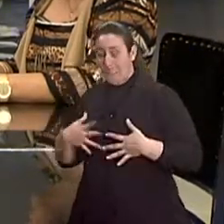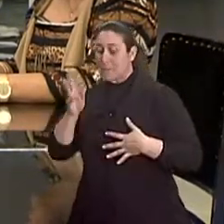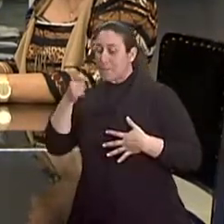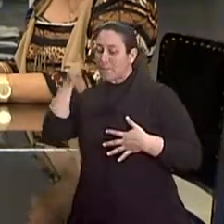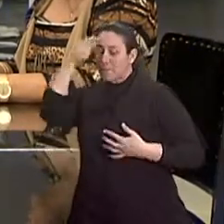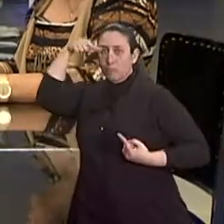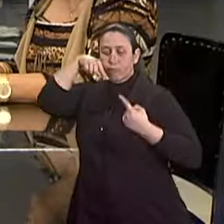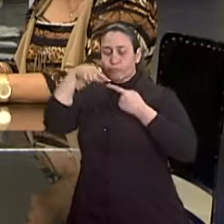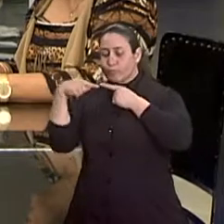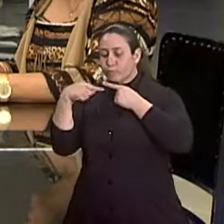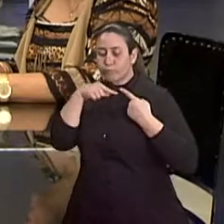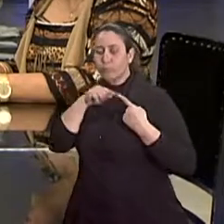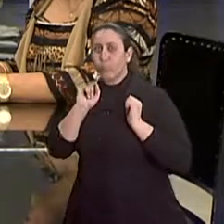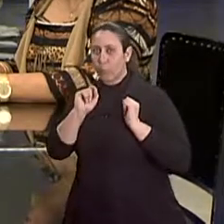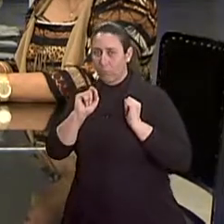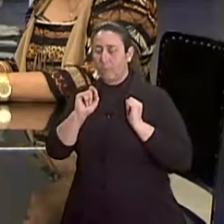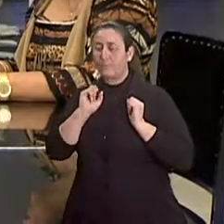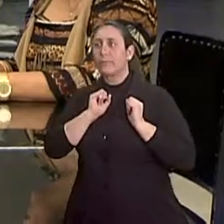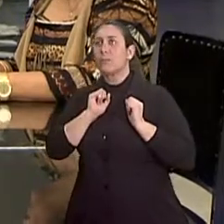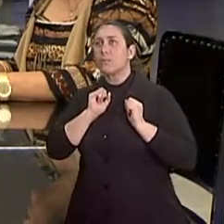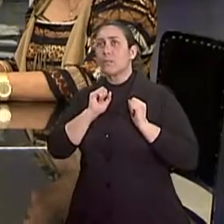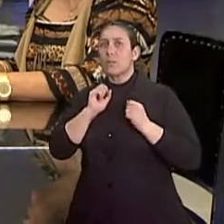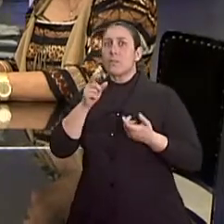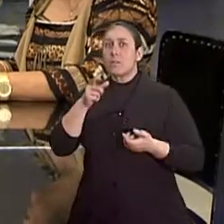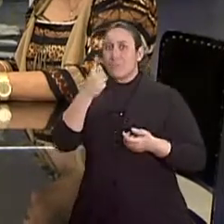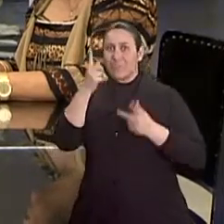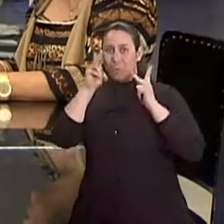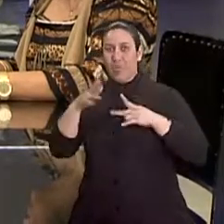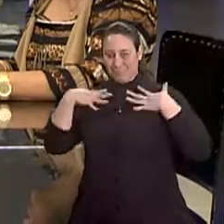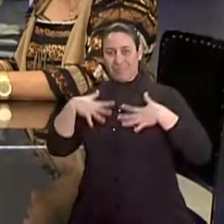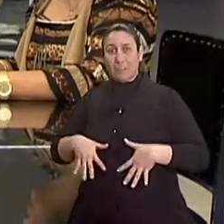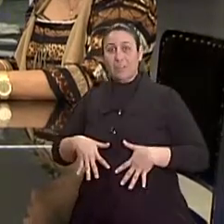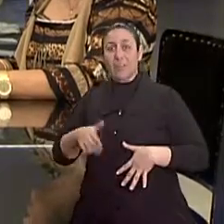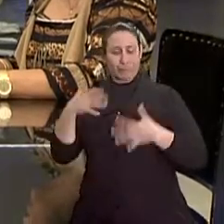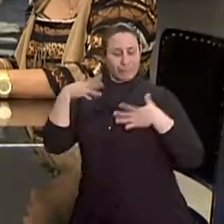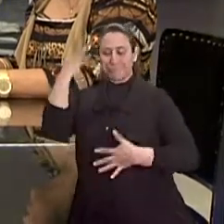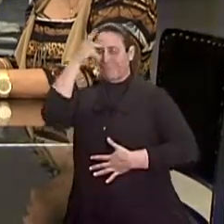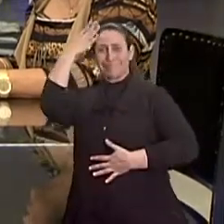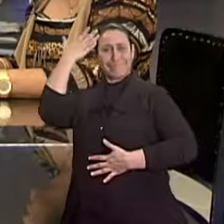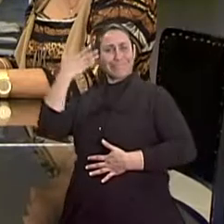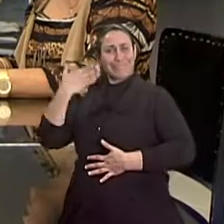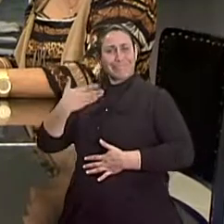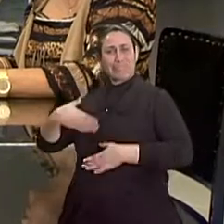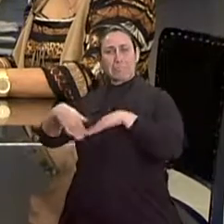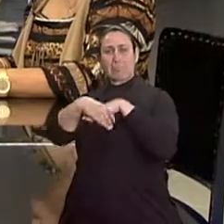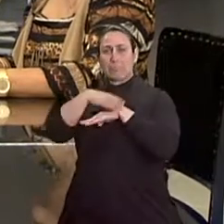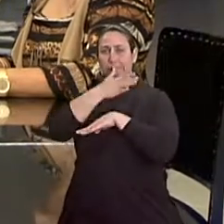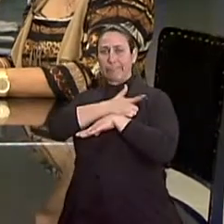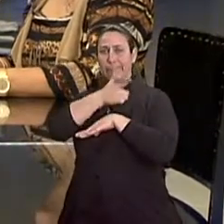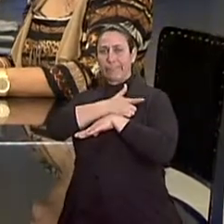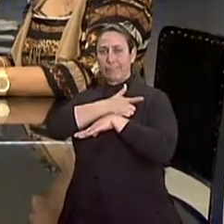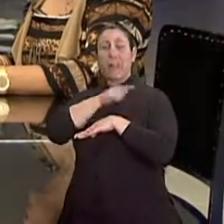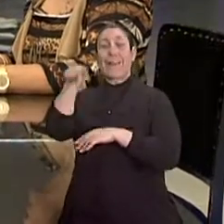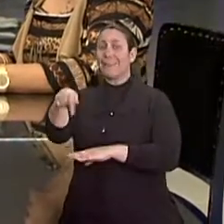pensar em tudo. E às vezes a pessoa faz um figurino e peca no sapato. Uma coisa que as pessoas erram muito aqui no